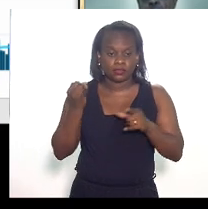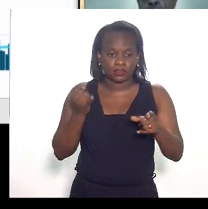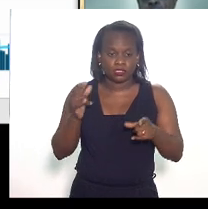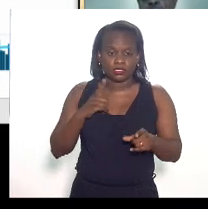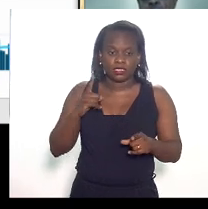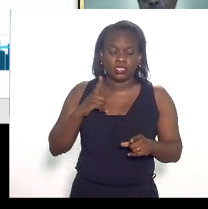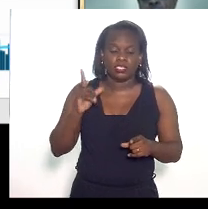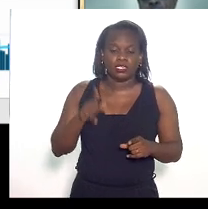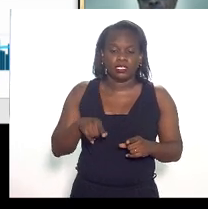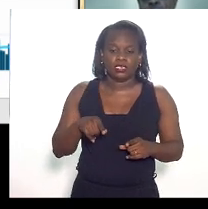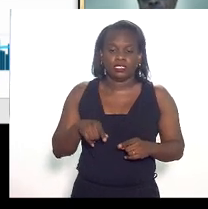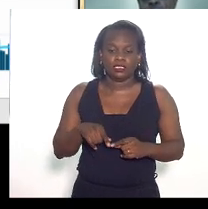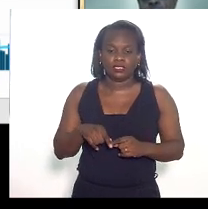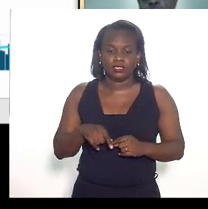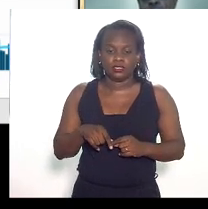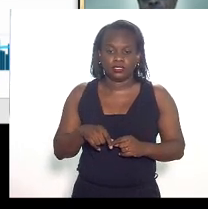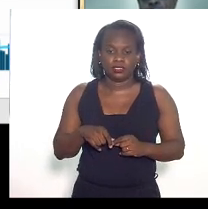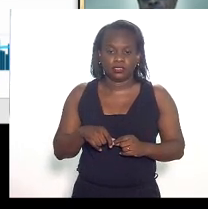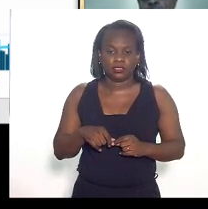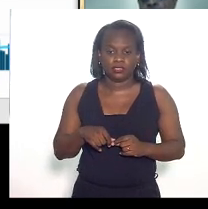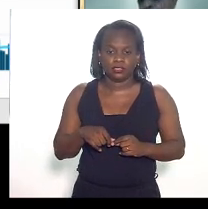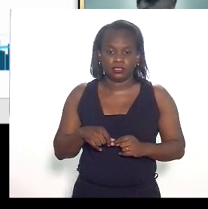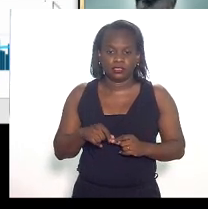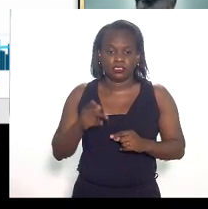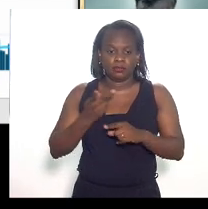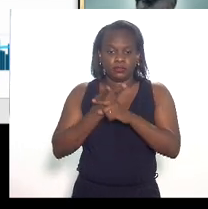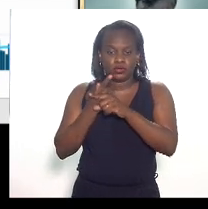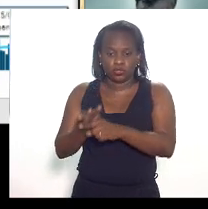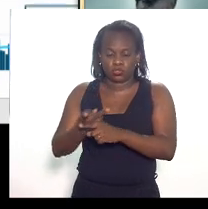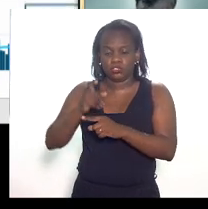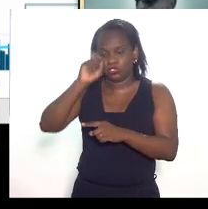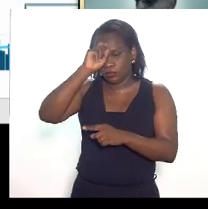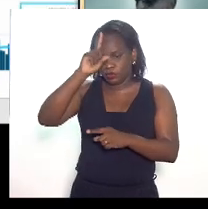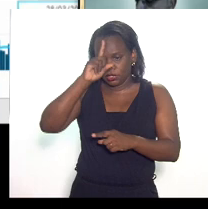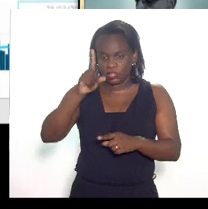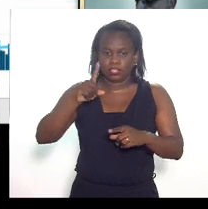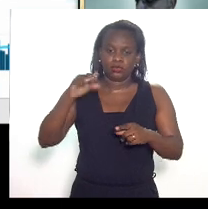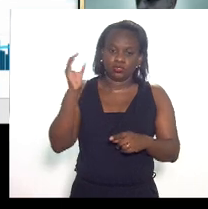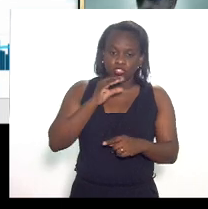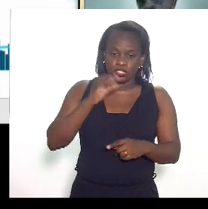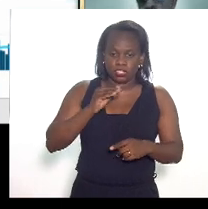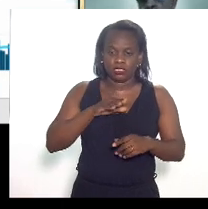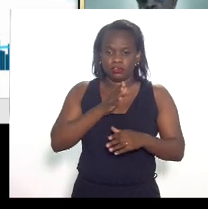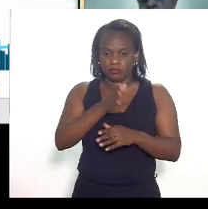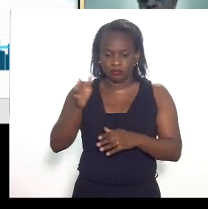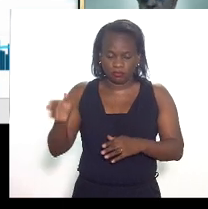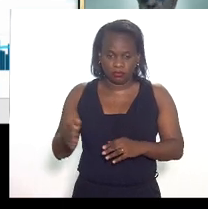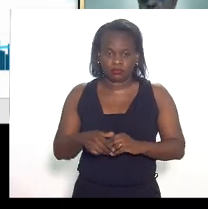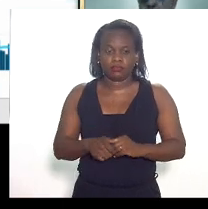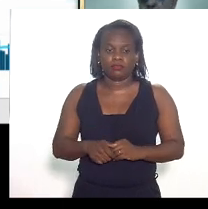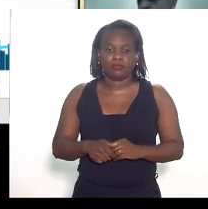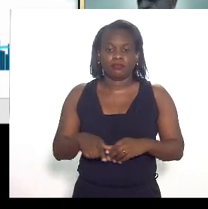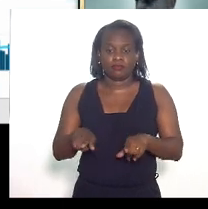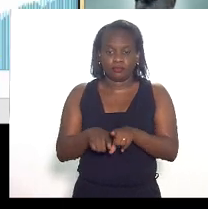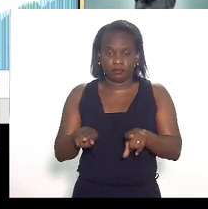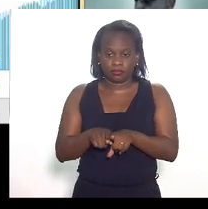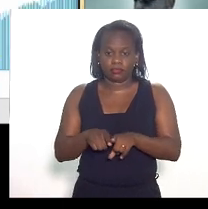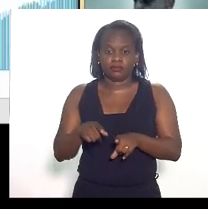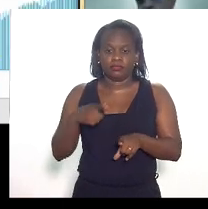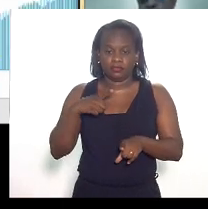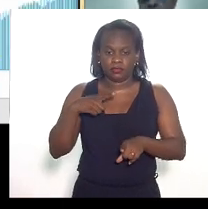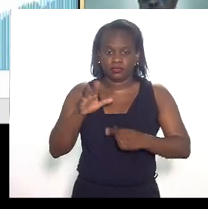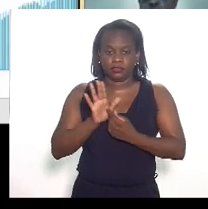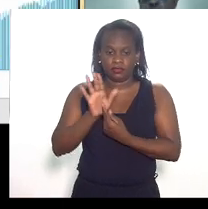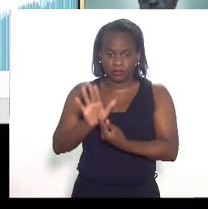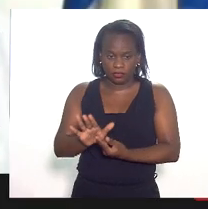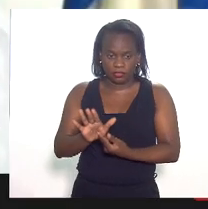que é o dado de procuras, unidades de urgência e emergência na cidade. Também nesse painel estão disponíveis